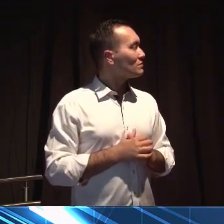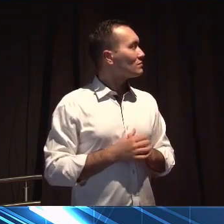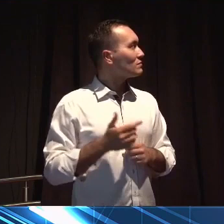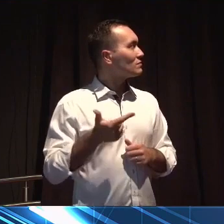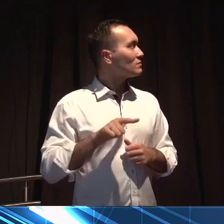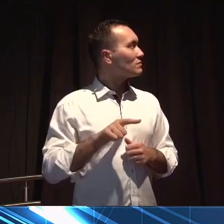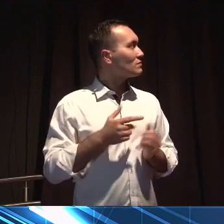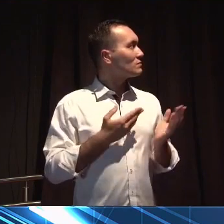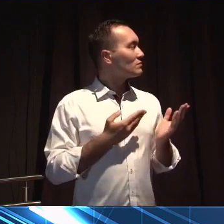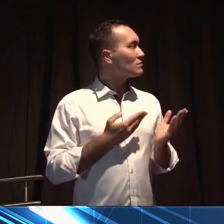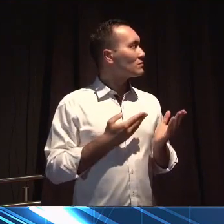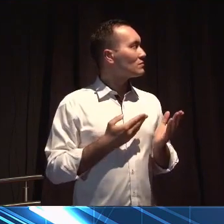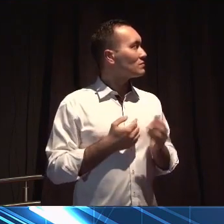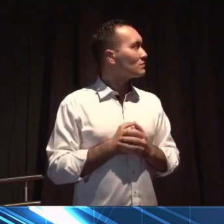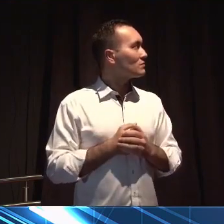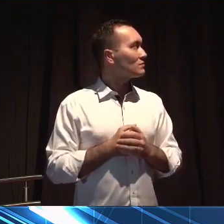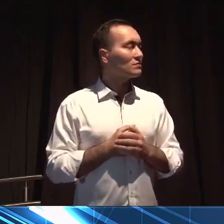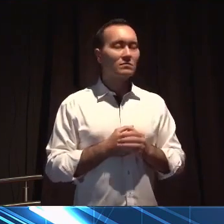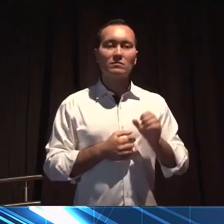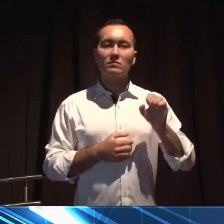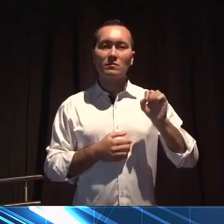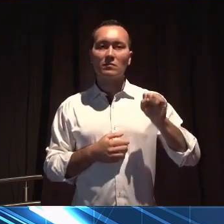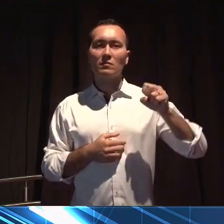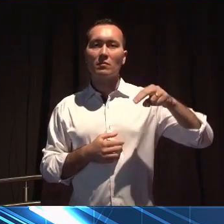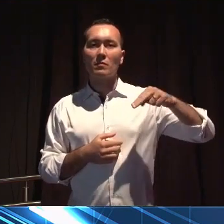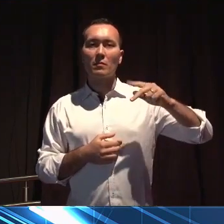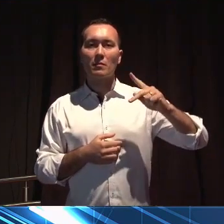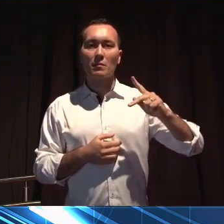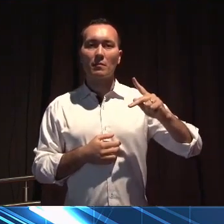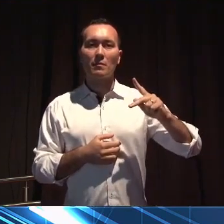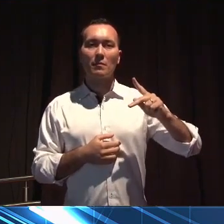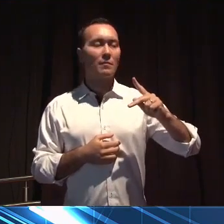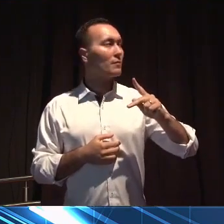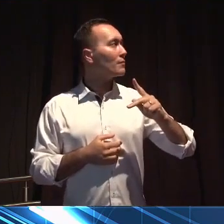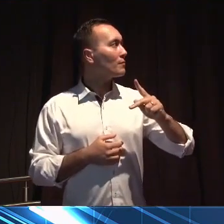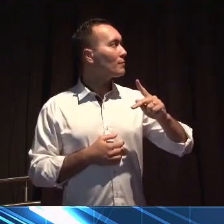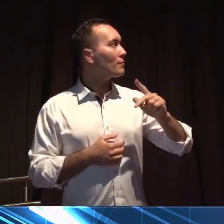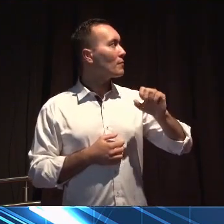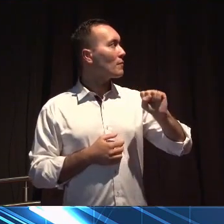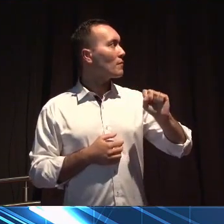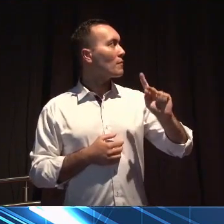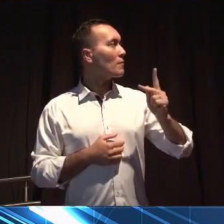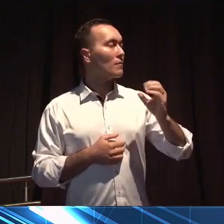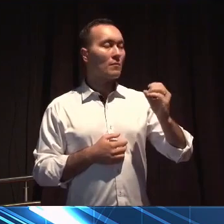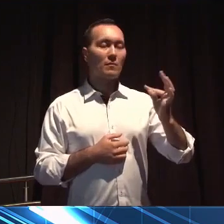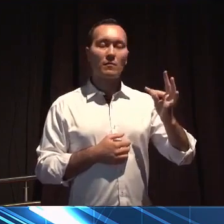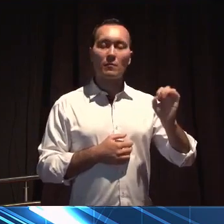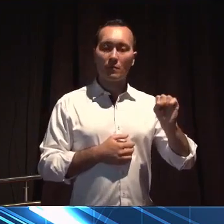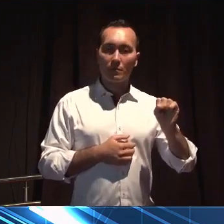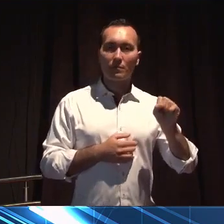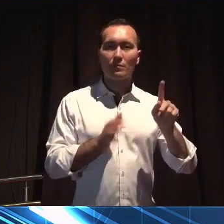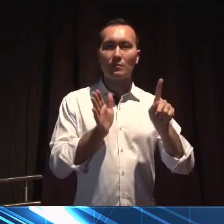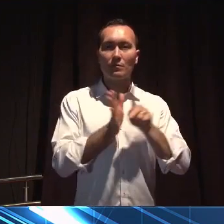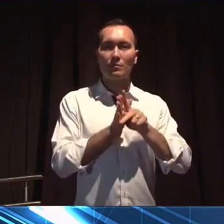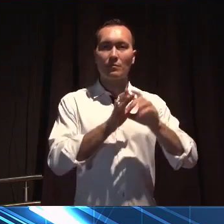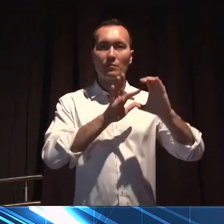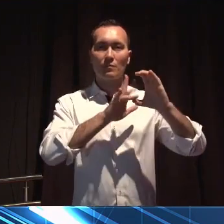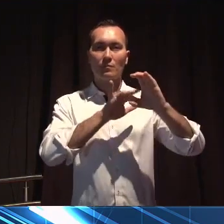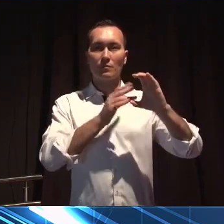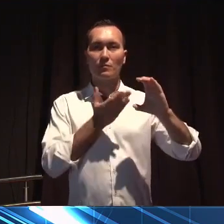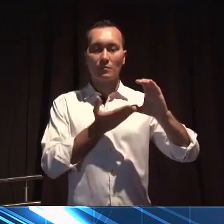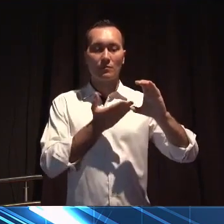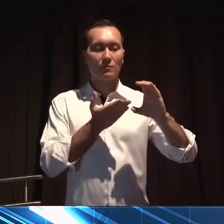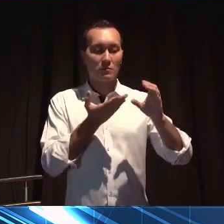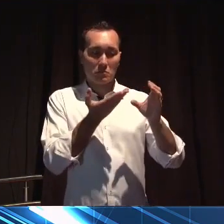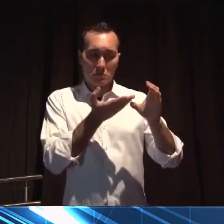os snapshots do V8, né? Basicamente, tu pode executar um código e salvar um RIP, né? Salvar um snapshot daquele código, ou seja, ele já está pronto, né, para ser executado, ele